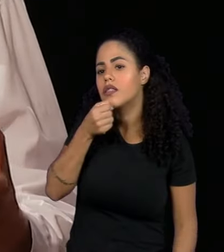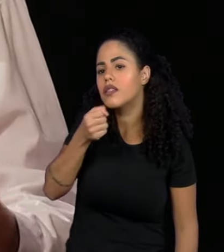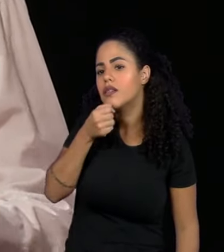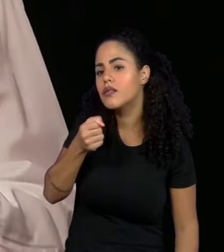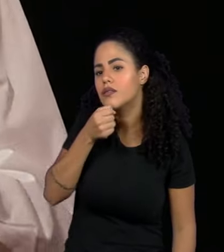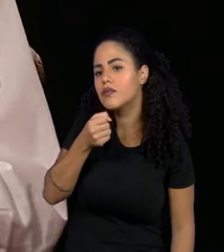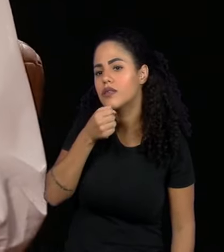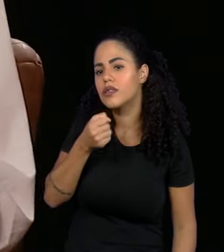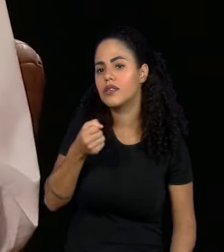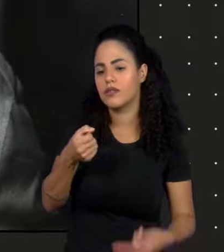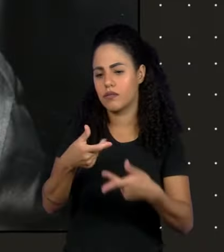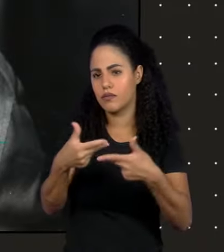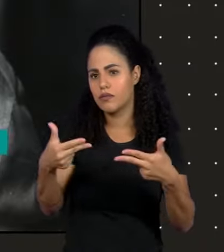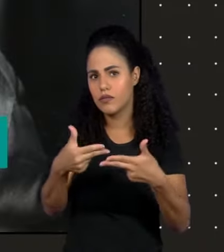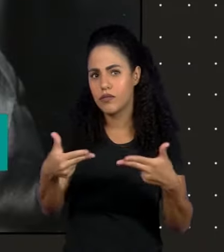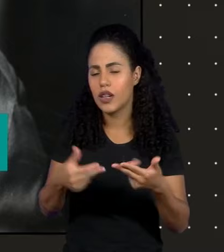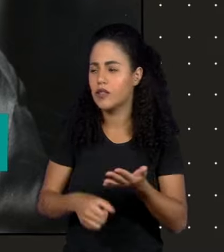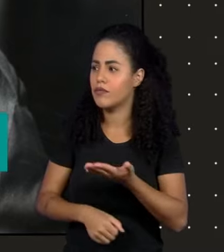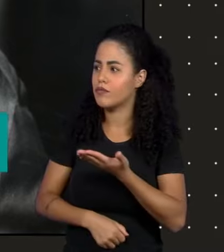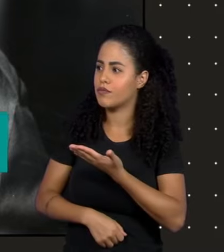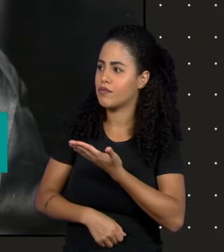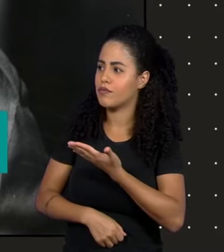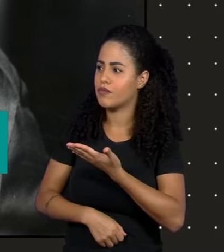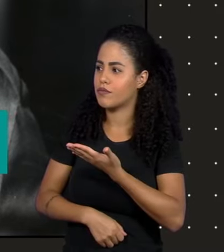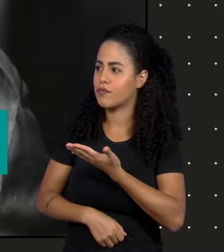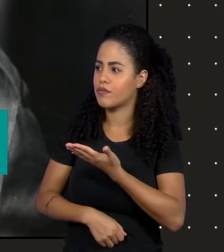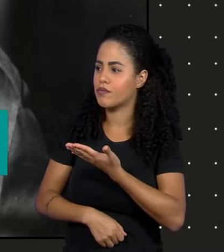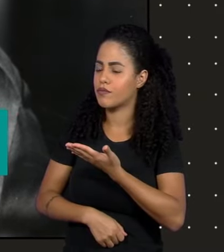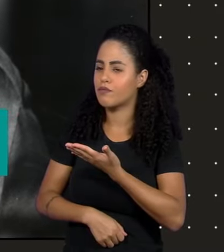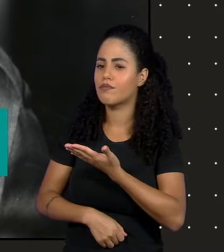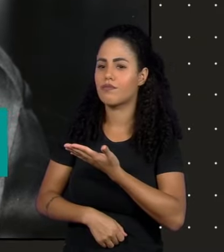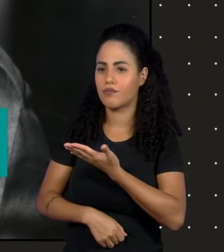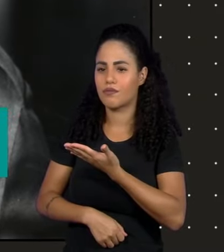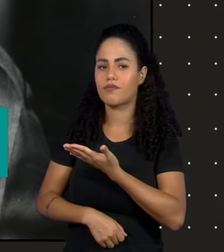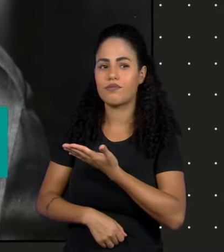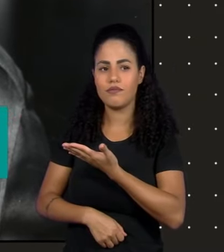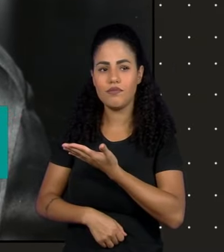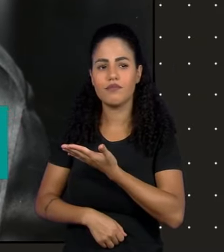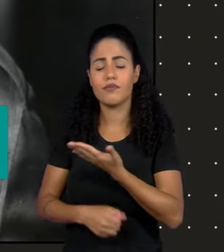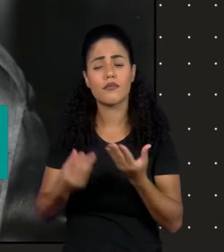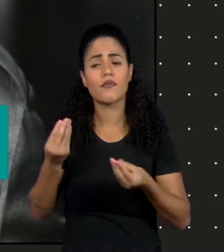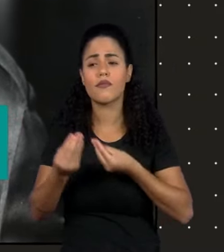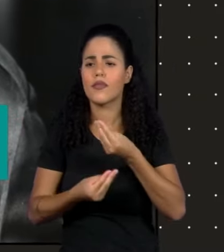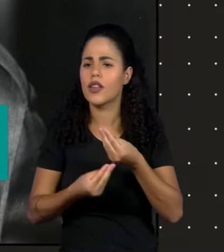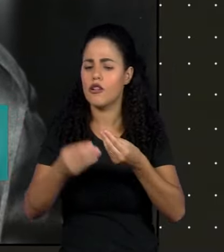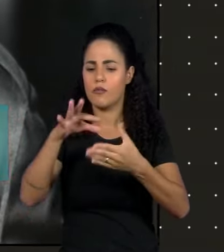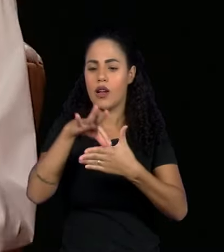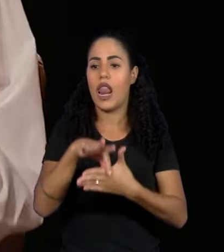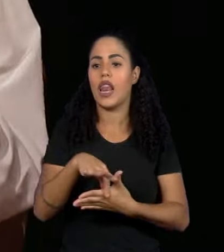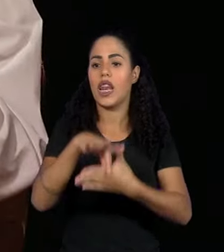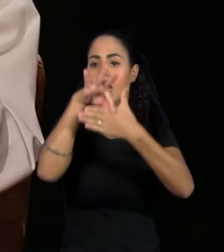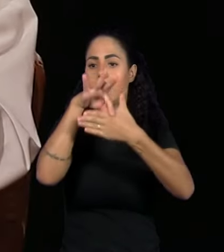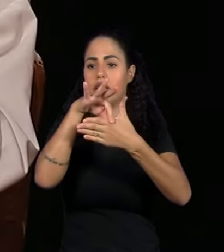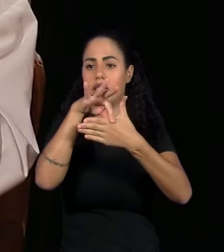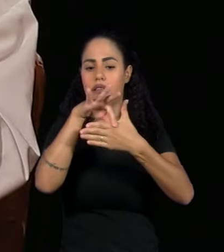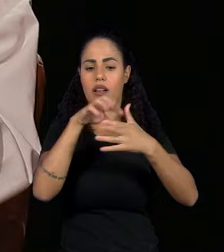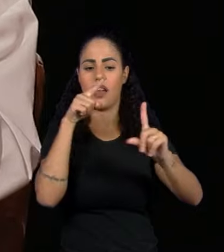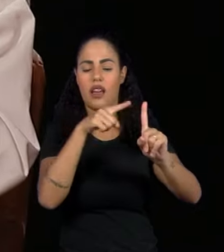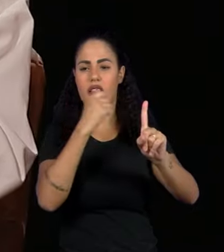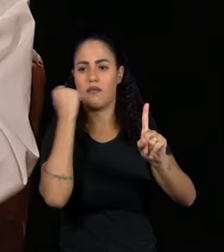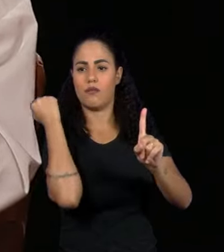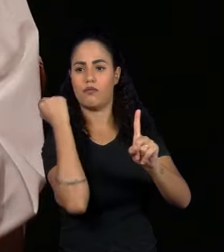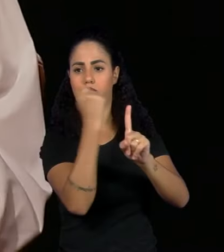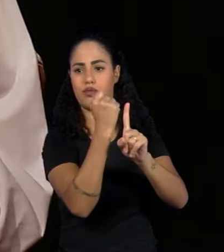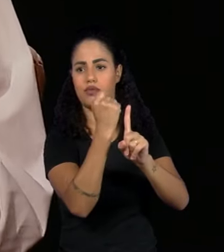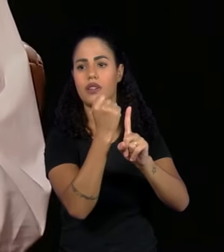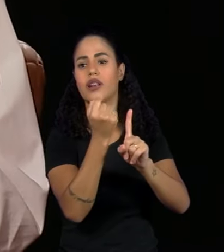Machel, que era um grande líder lá, né? Um grande homem que foi assassinado. E